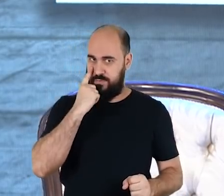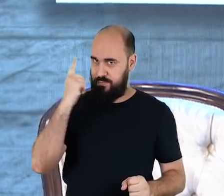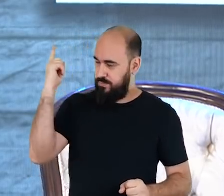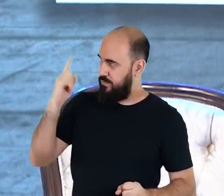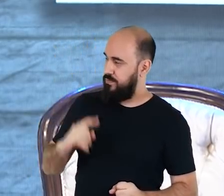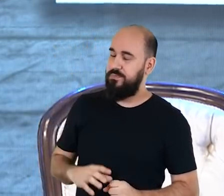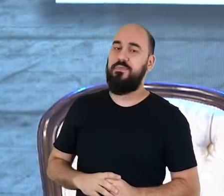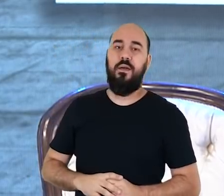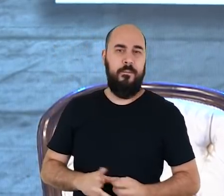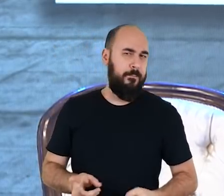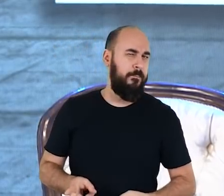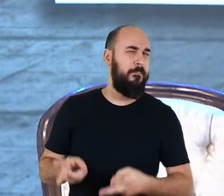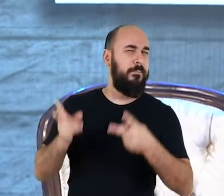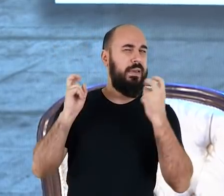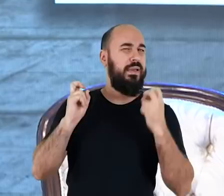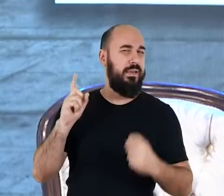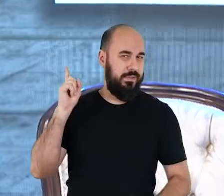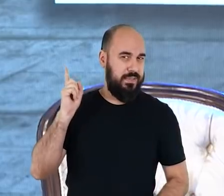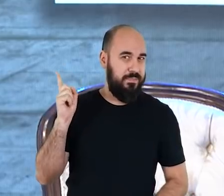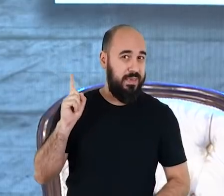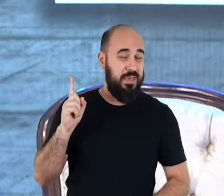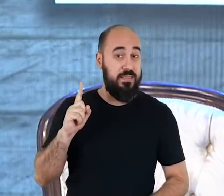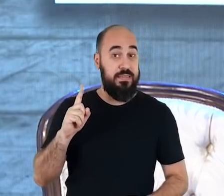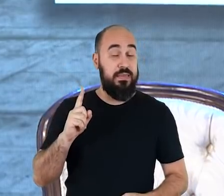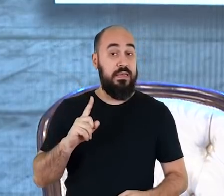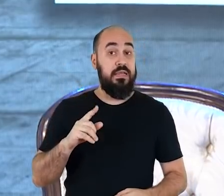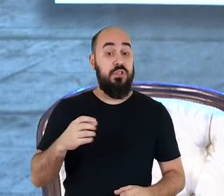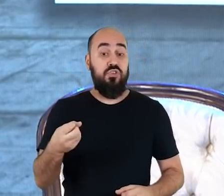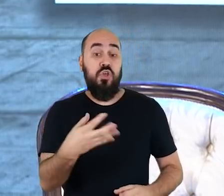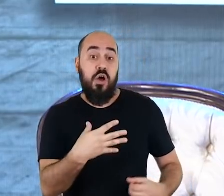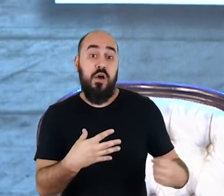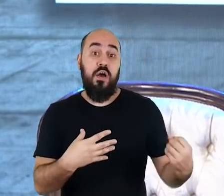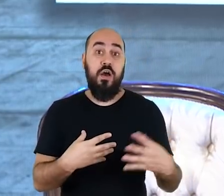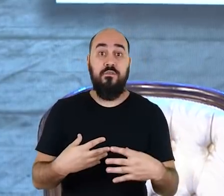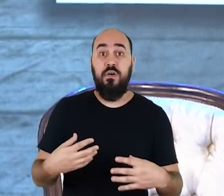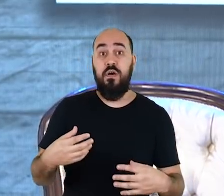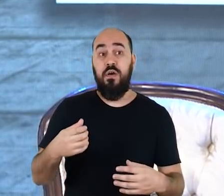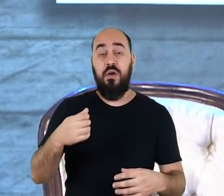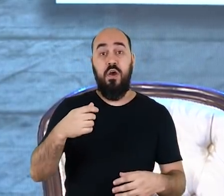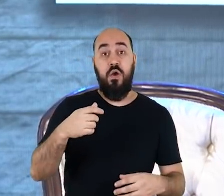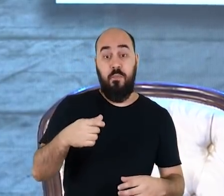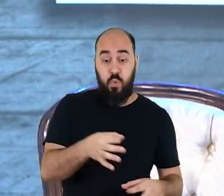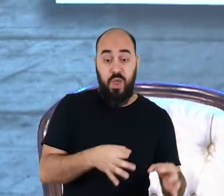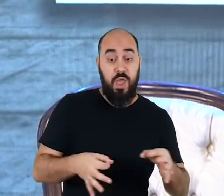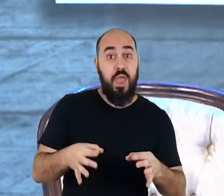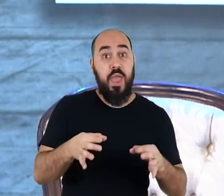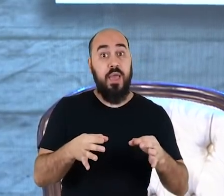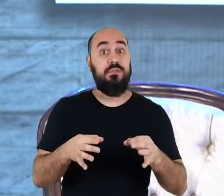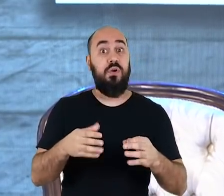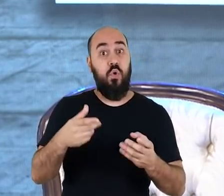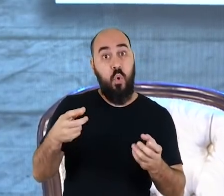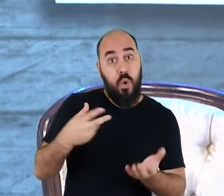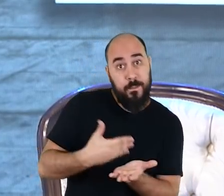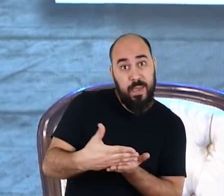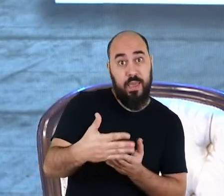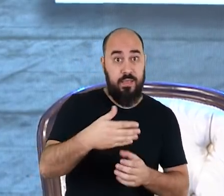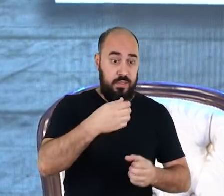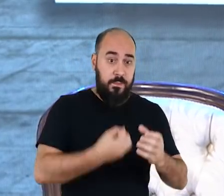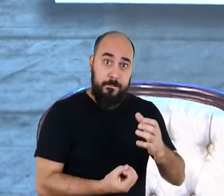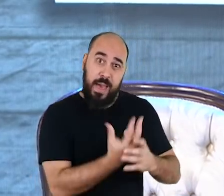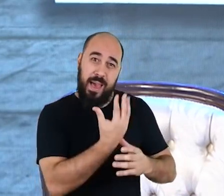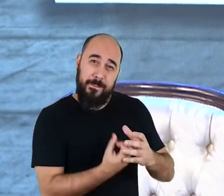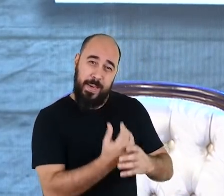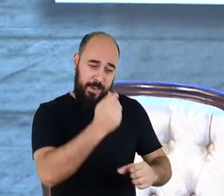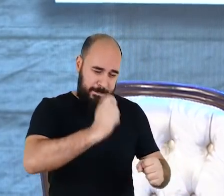qual? Você vai percebendo que claramente, à medida que novas moedas vão sendo cunhadas em Jerusalém, os judeus começam a